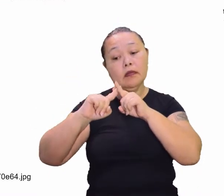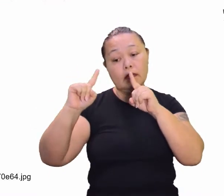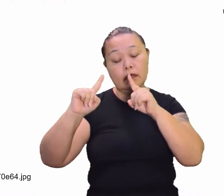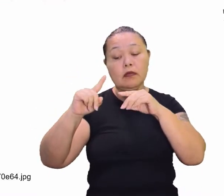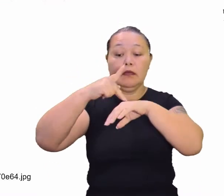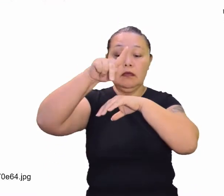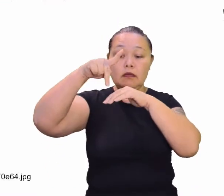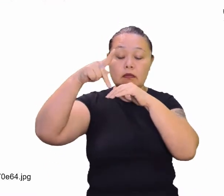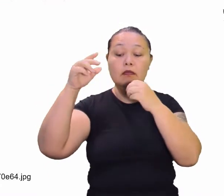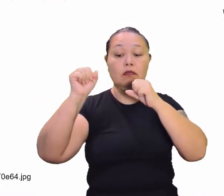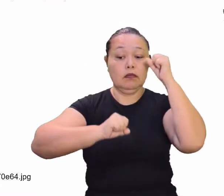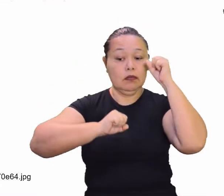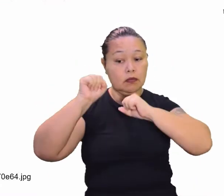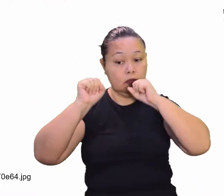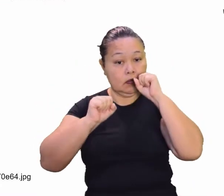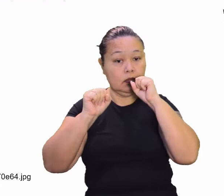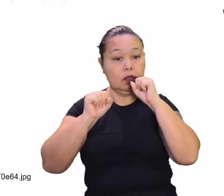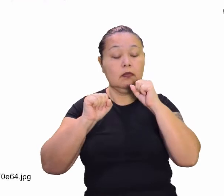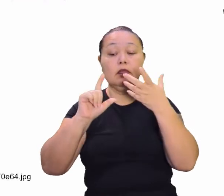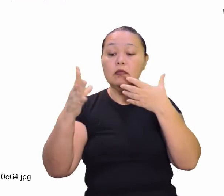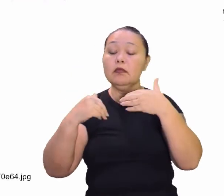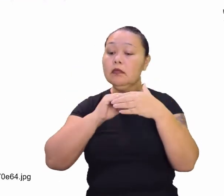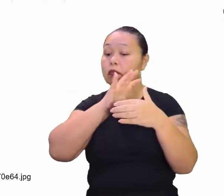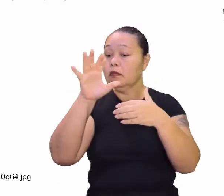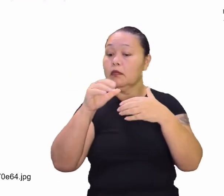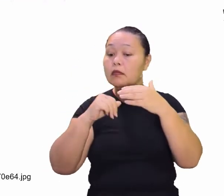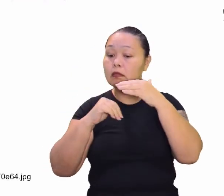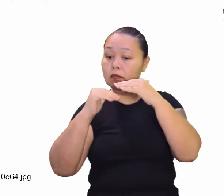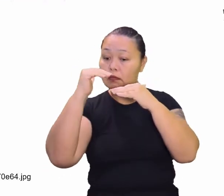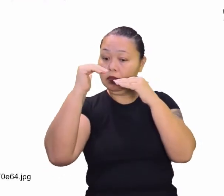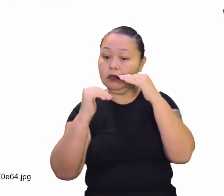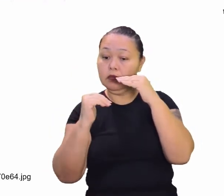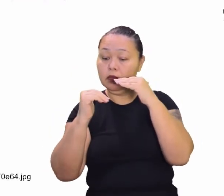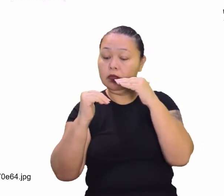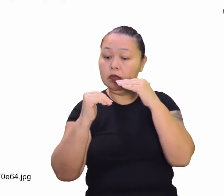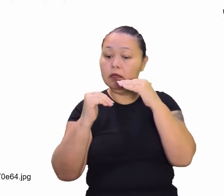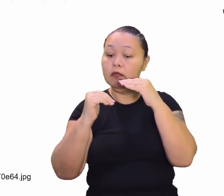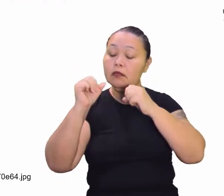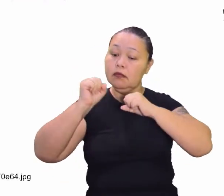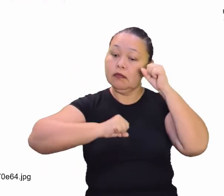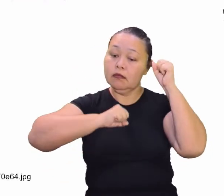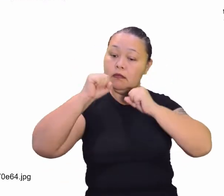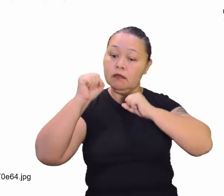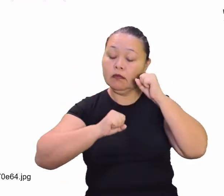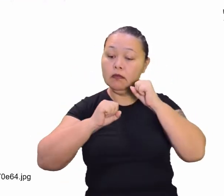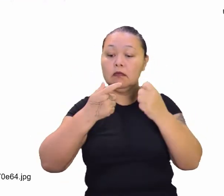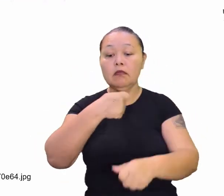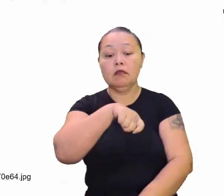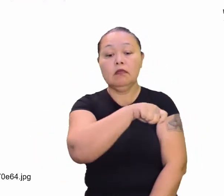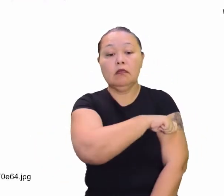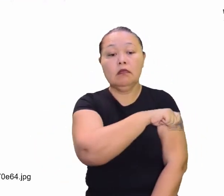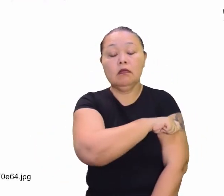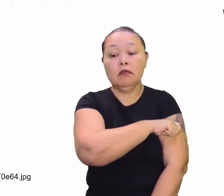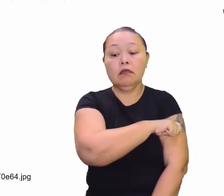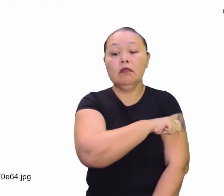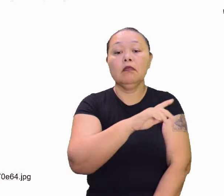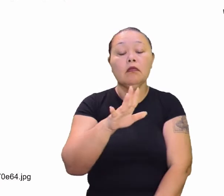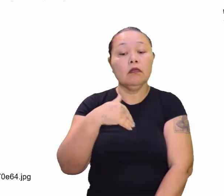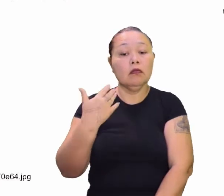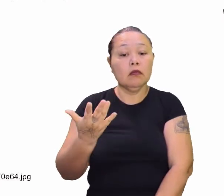são países industrializados. Por isso que vão entrar lá como emergente, né? E essa industrialização, que o aluno fique a par,